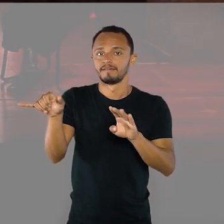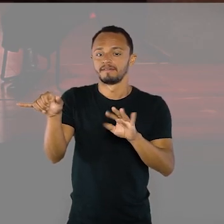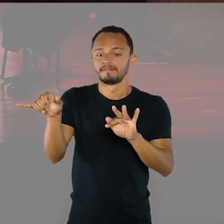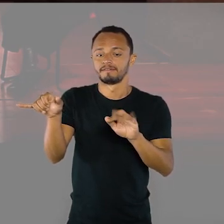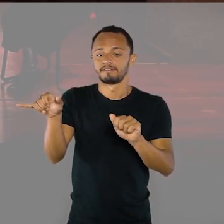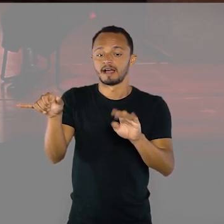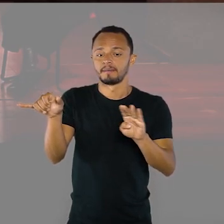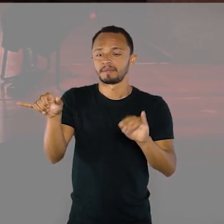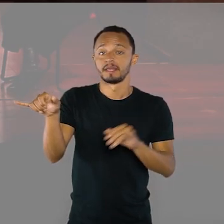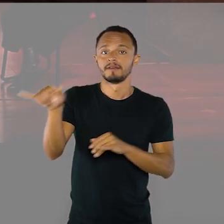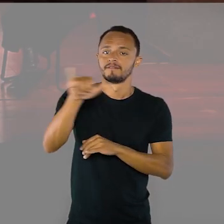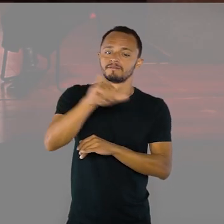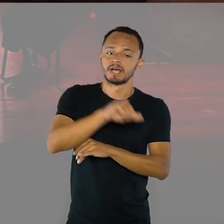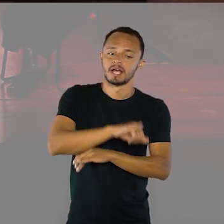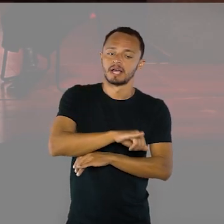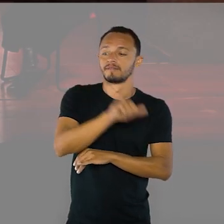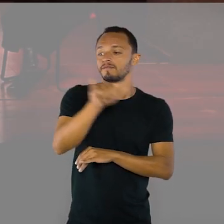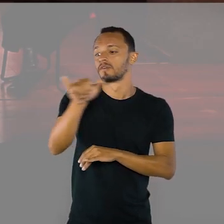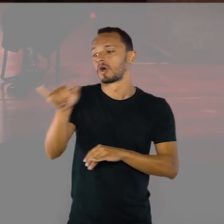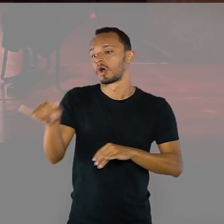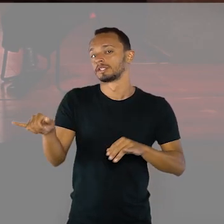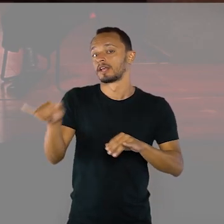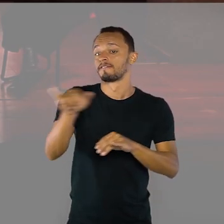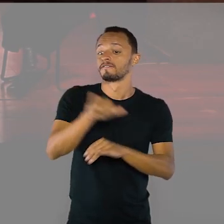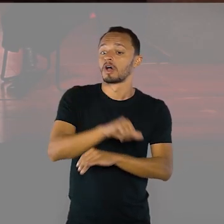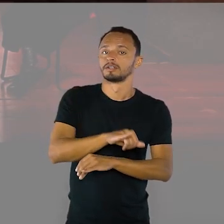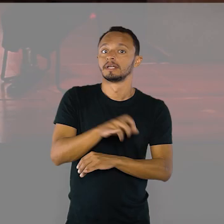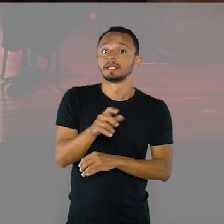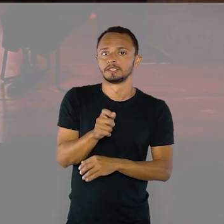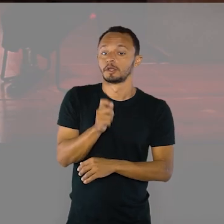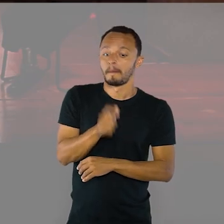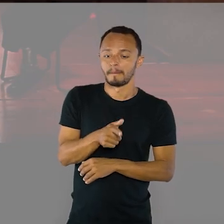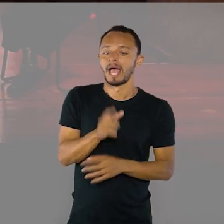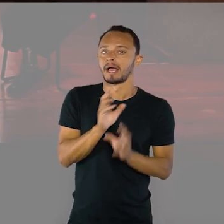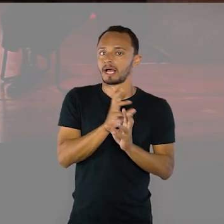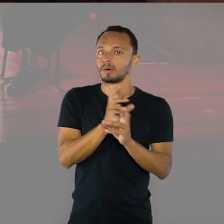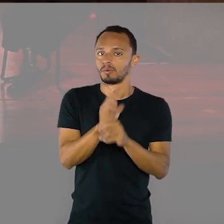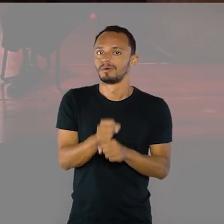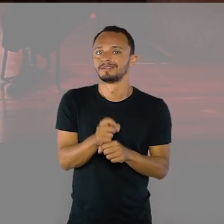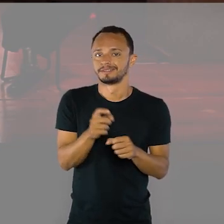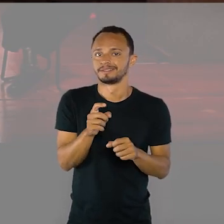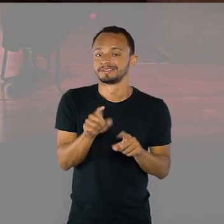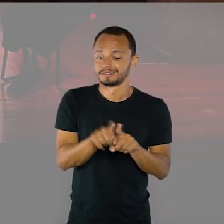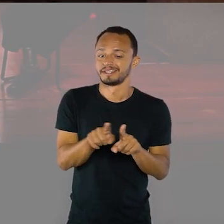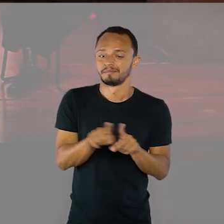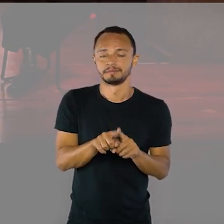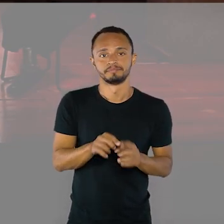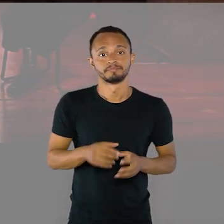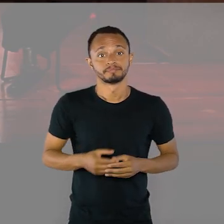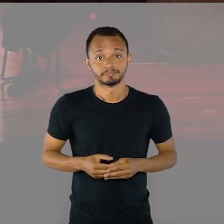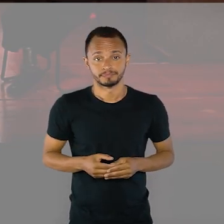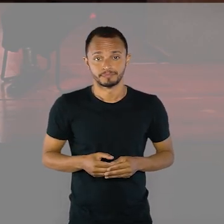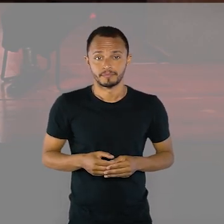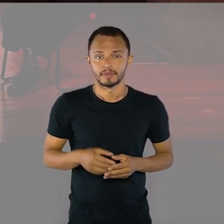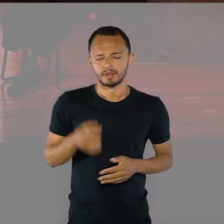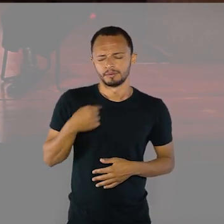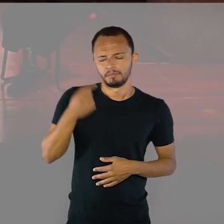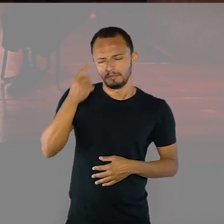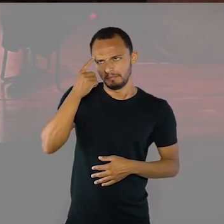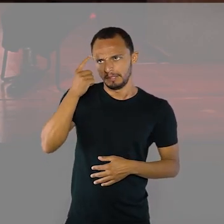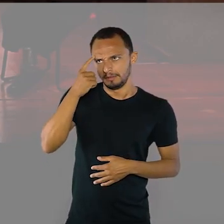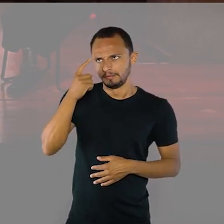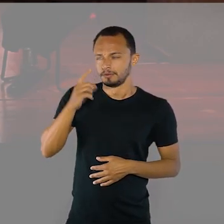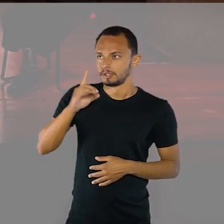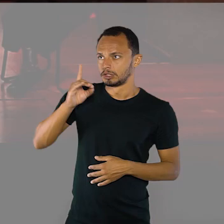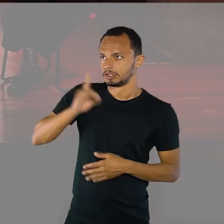para cá. Então, a gente ainda paga essa conta. Eu penso que tanto a ditadura militar... Você tem razão, também a gente pode